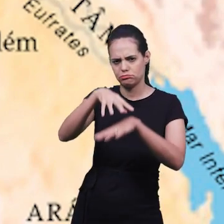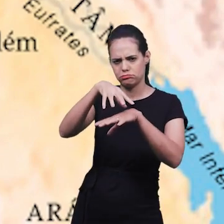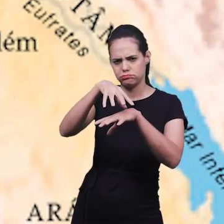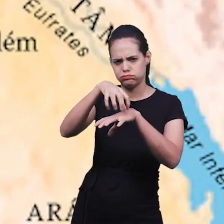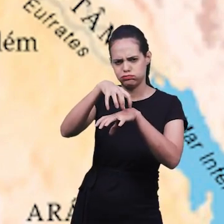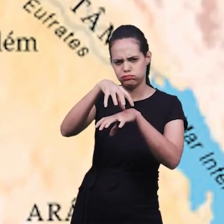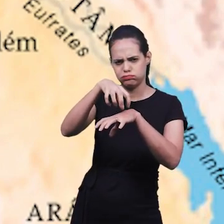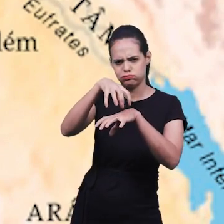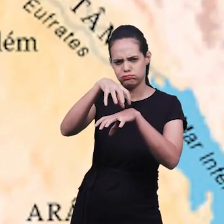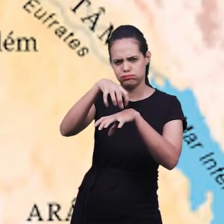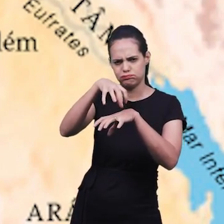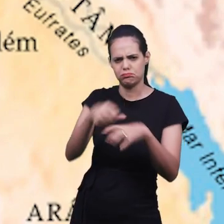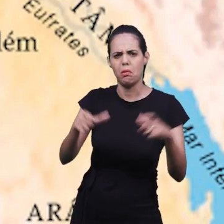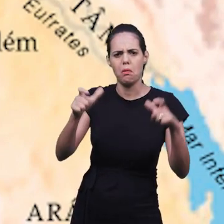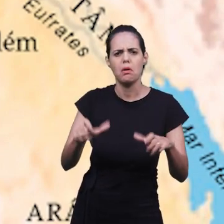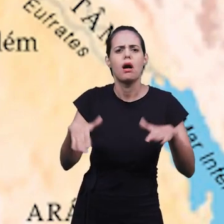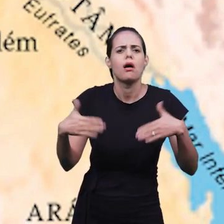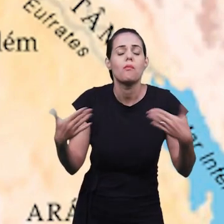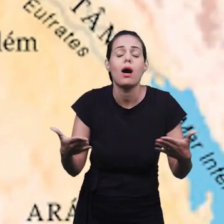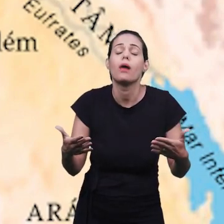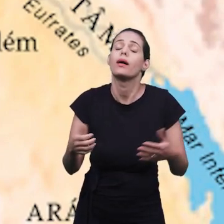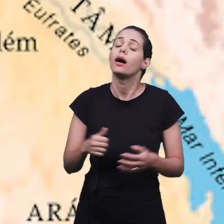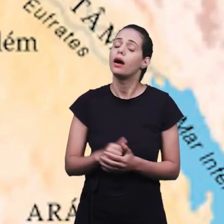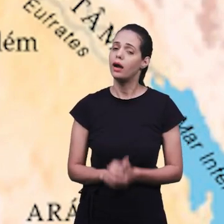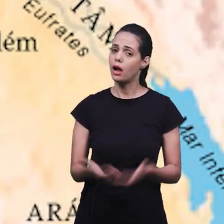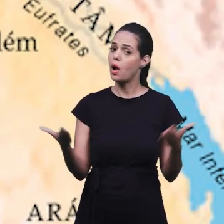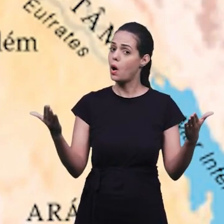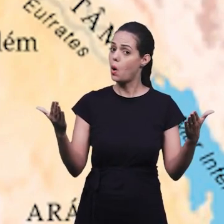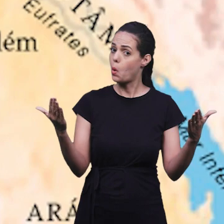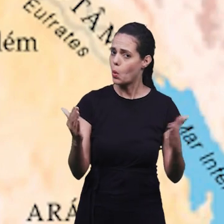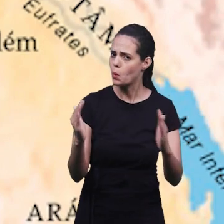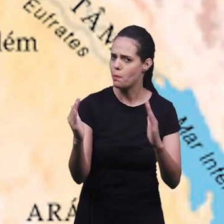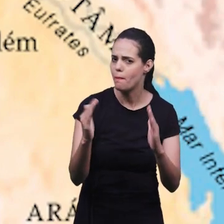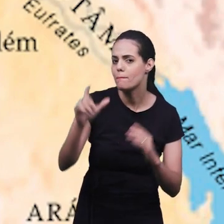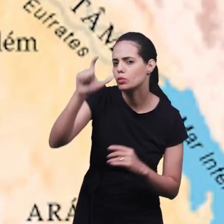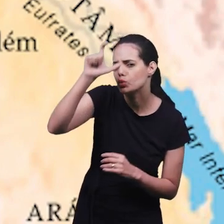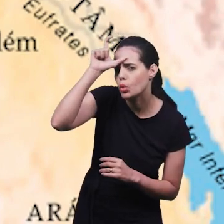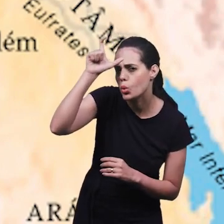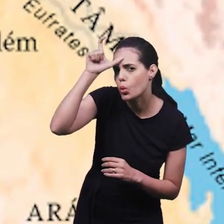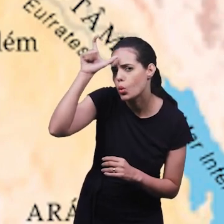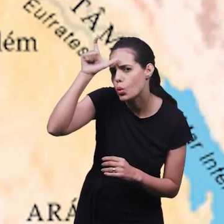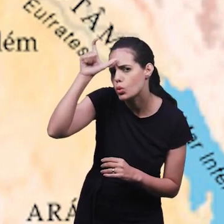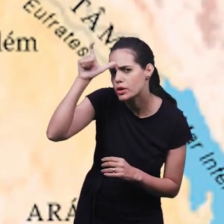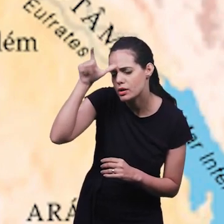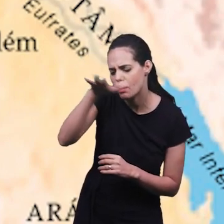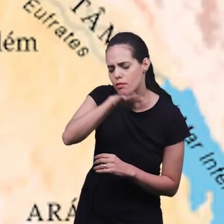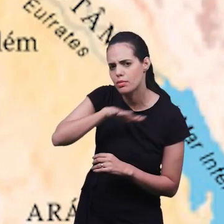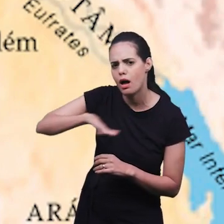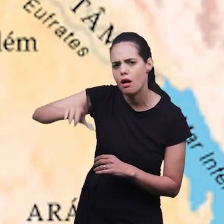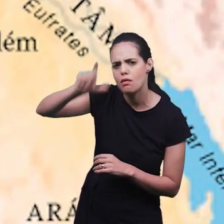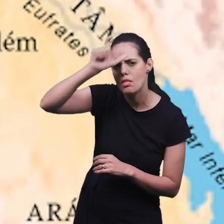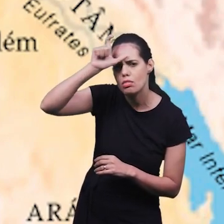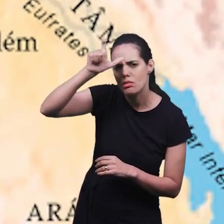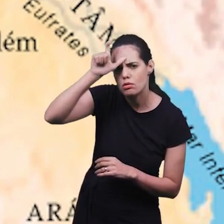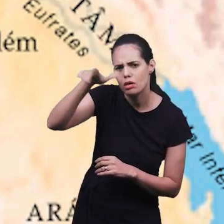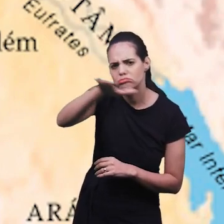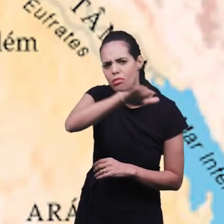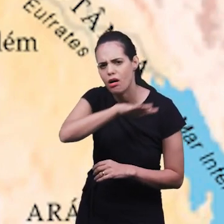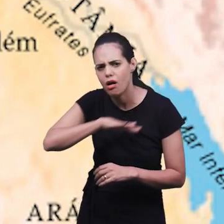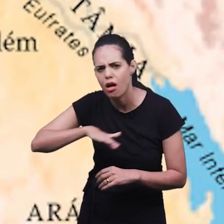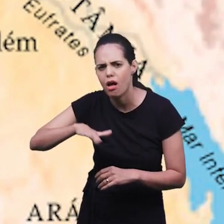ficava ali onde é a Turquia hoje. Então toda aquela região era tipo uma